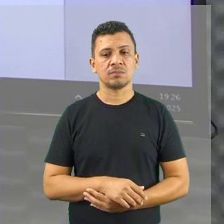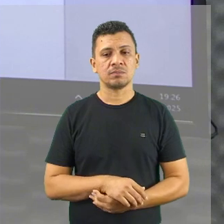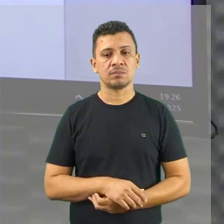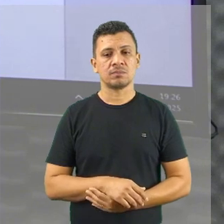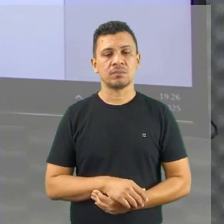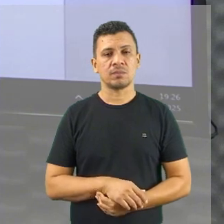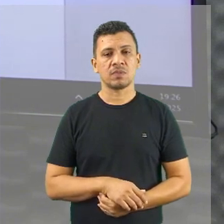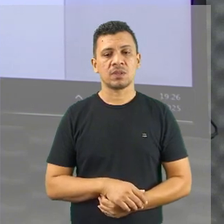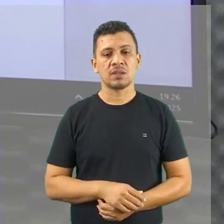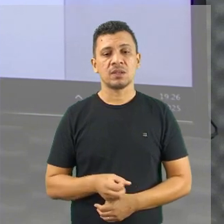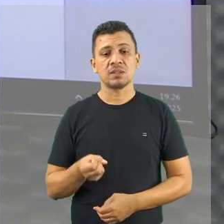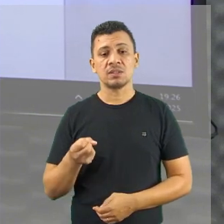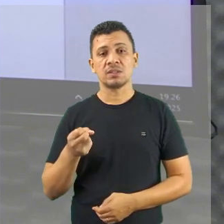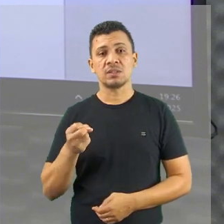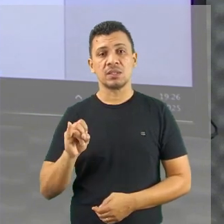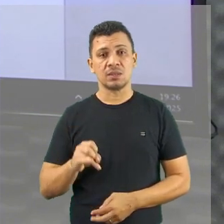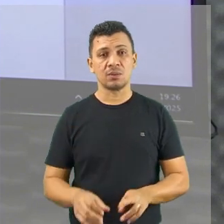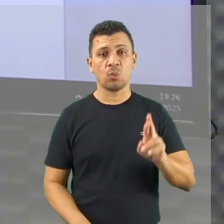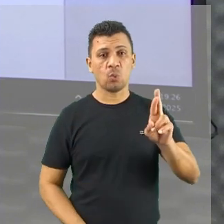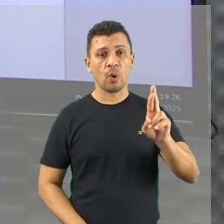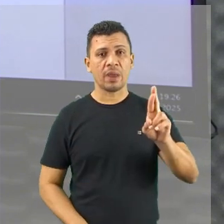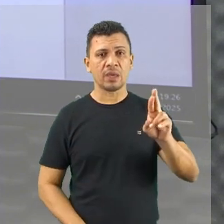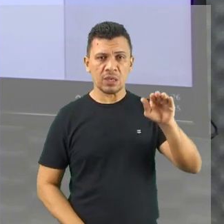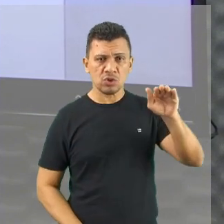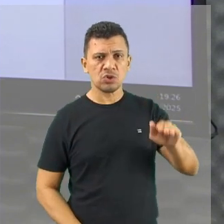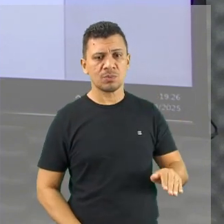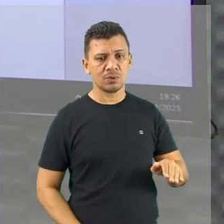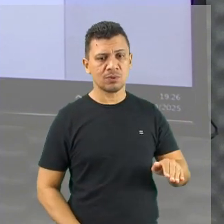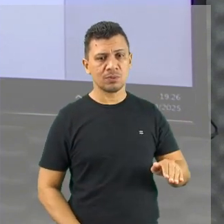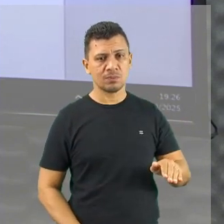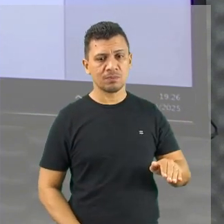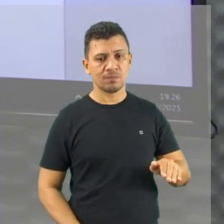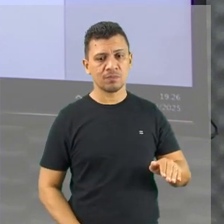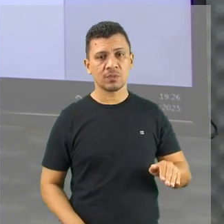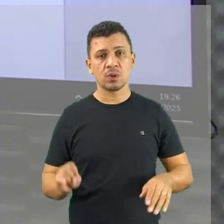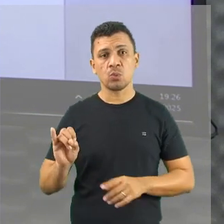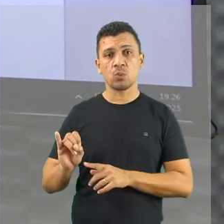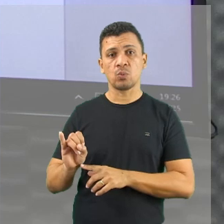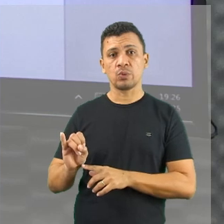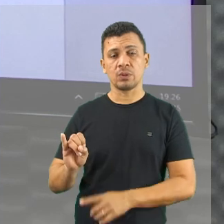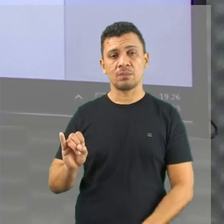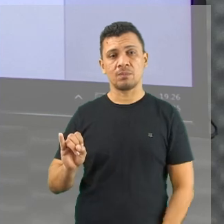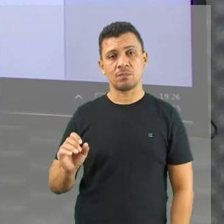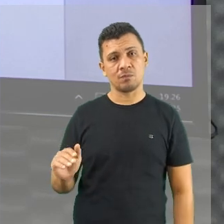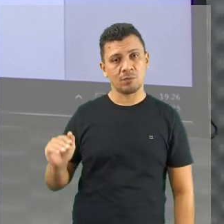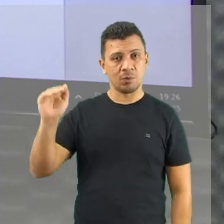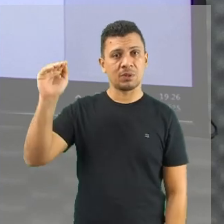Mas se aqui diminuir, a corrente vai ter que o quê?